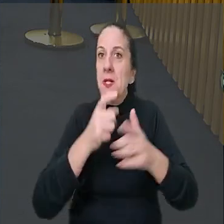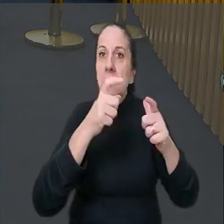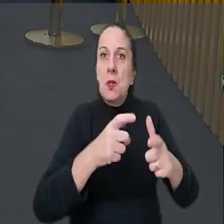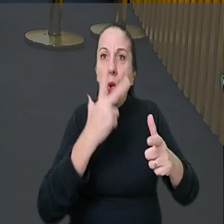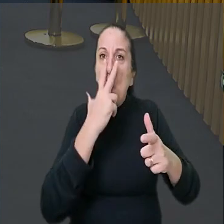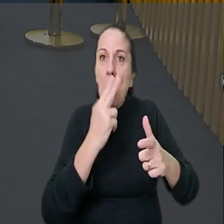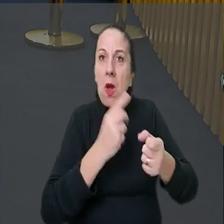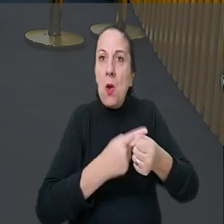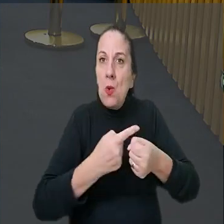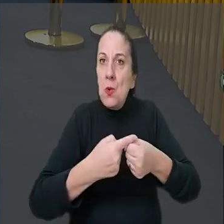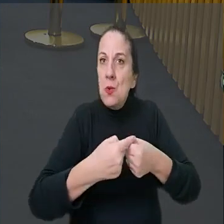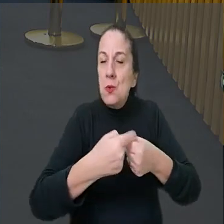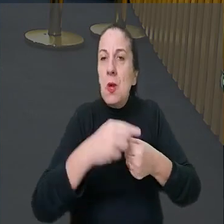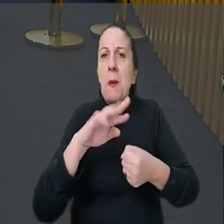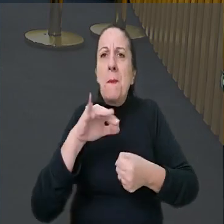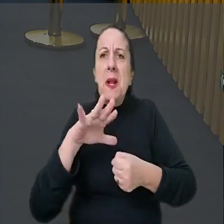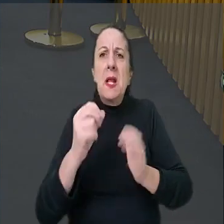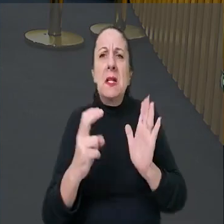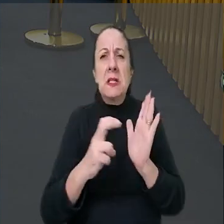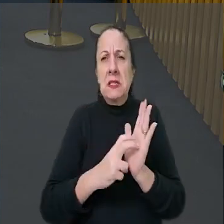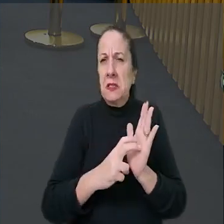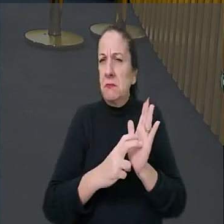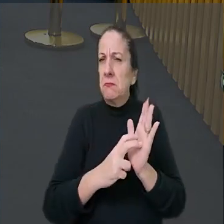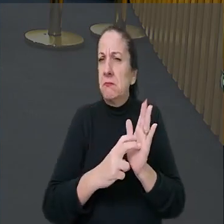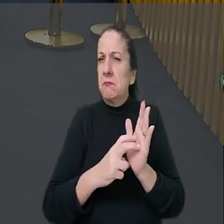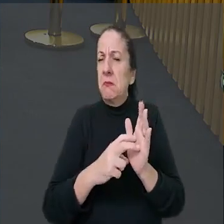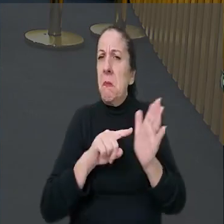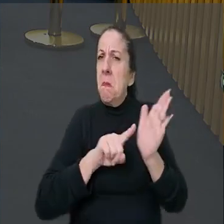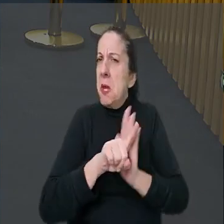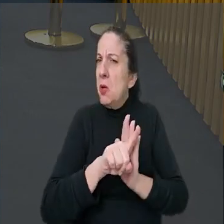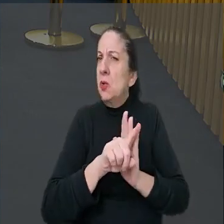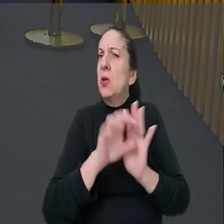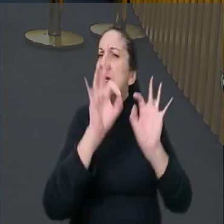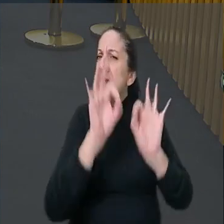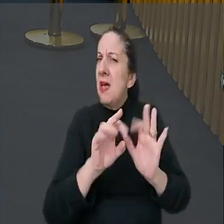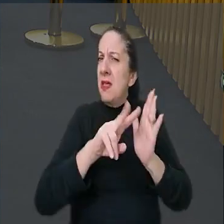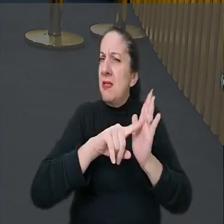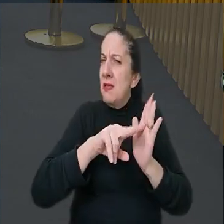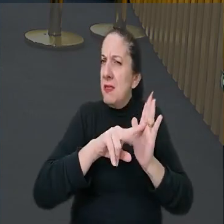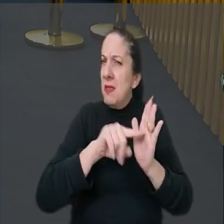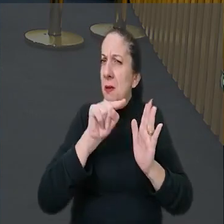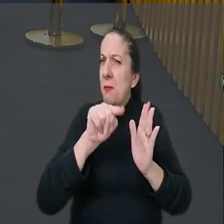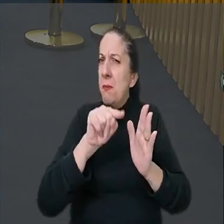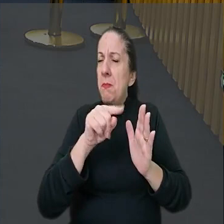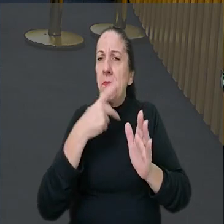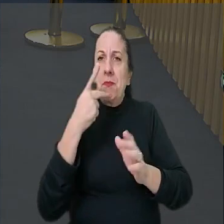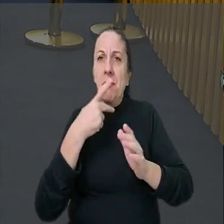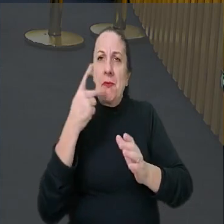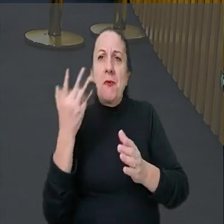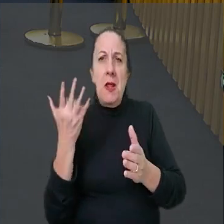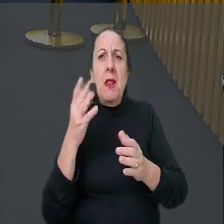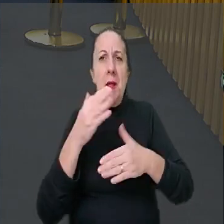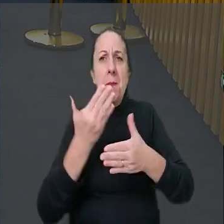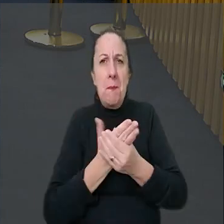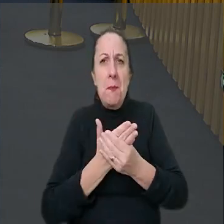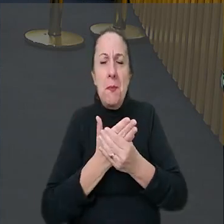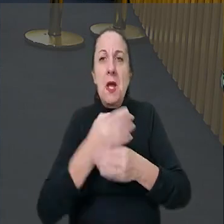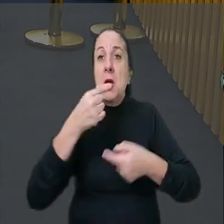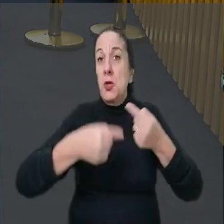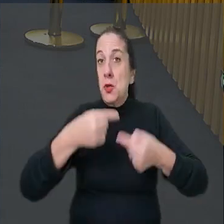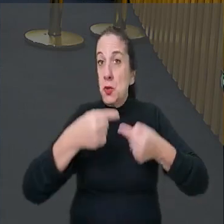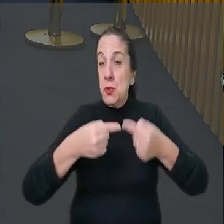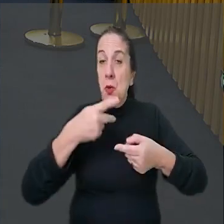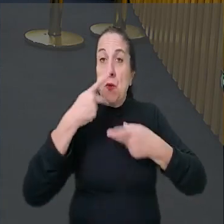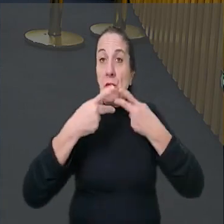mesma localidade. O Bradesco questionou a legitimidade do sindicato para atuar no caso. Segundo o banco, a discussão